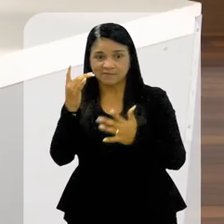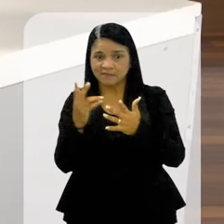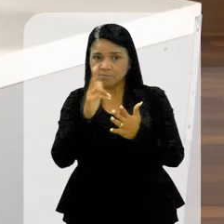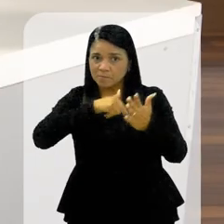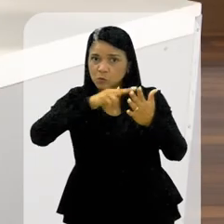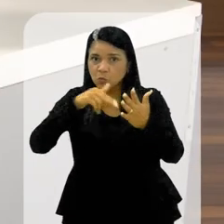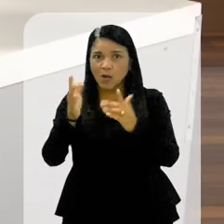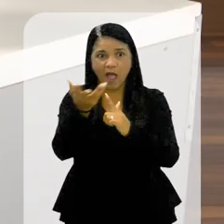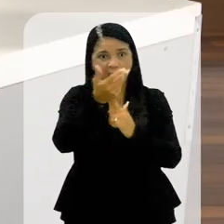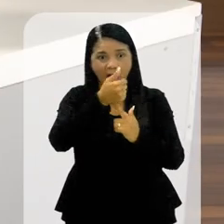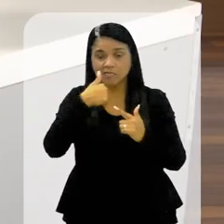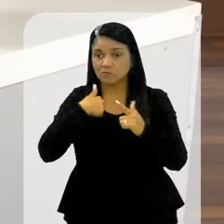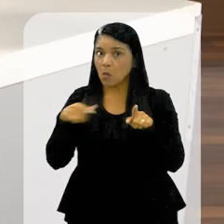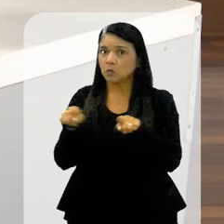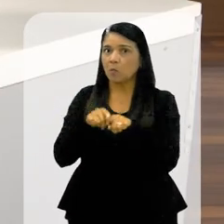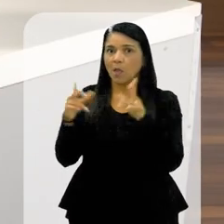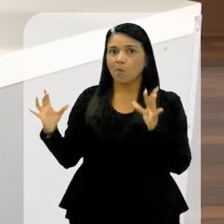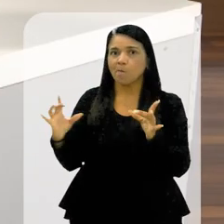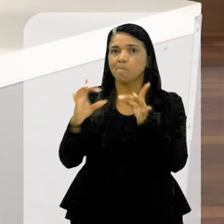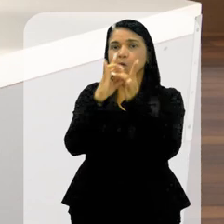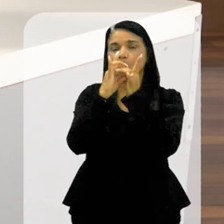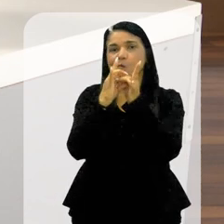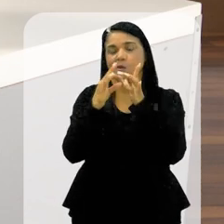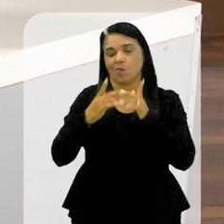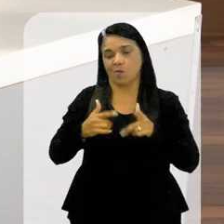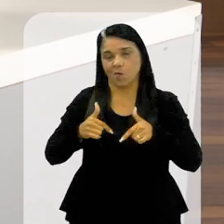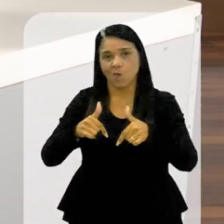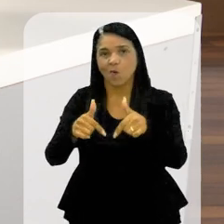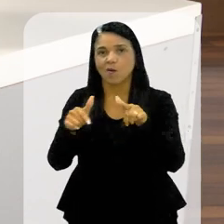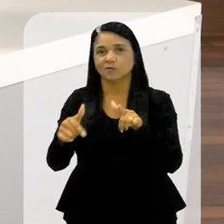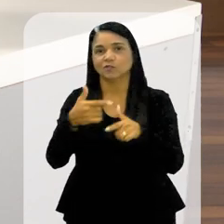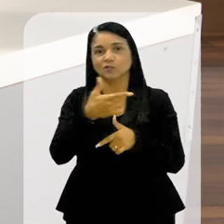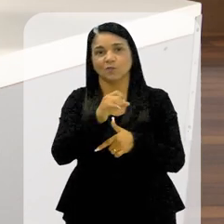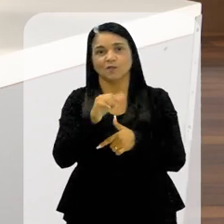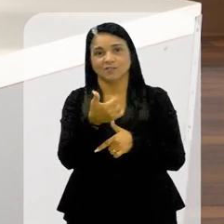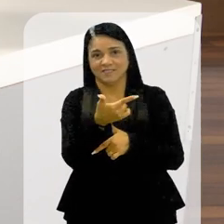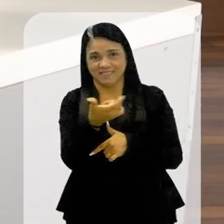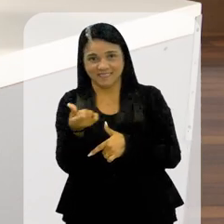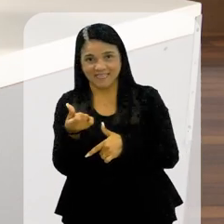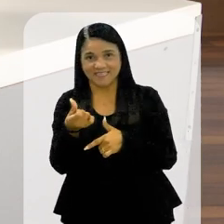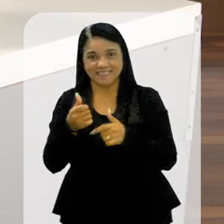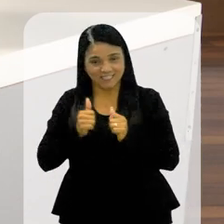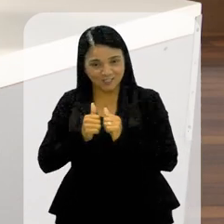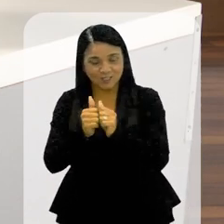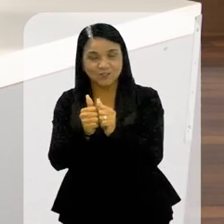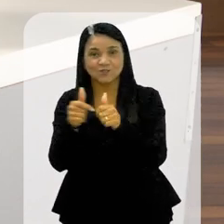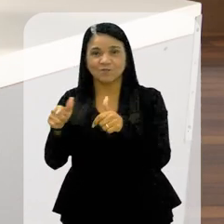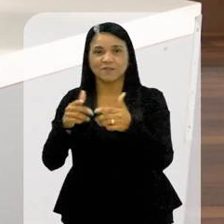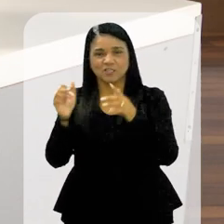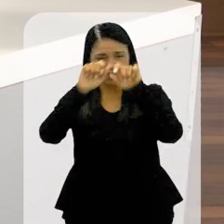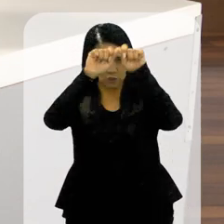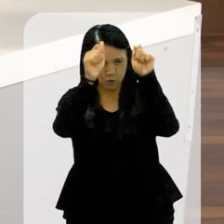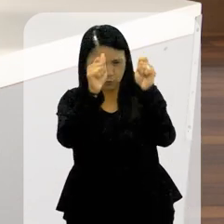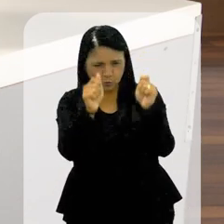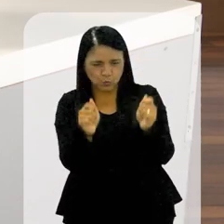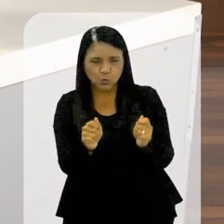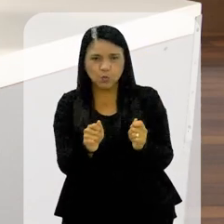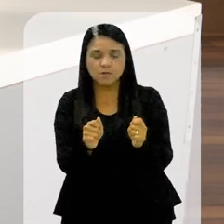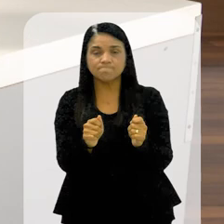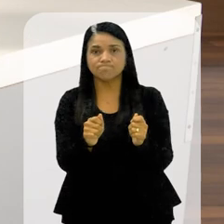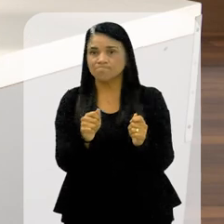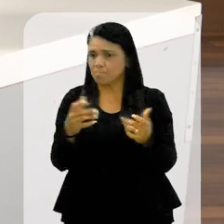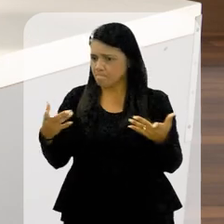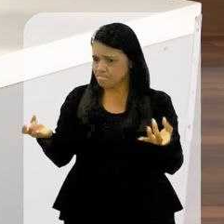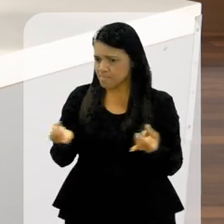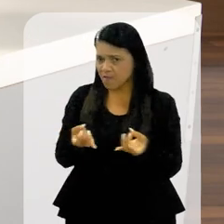São trabalhos que expõem muito o meu trabalho. Então o meu trabalho começou a crescer a partir de 2016 assim. Então ele fazia uma grande escultura, uma escultura imponente,